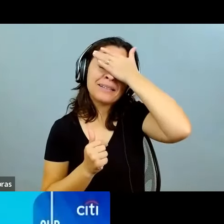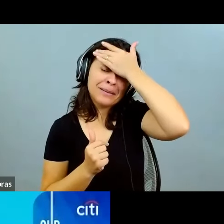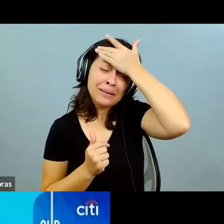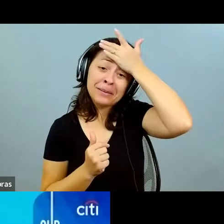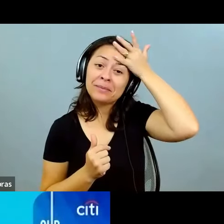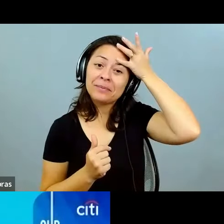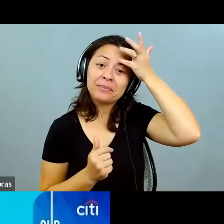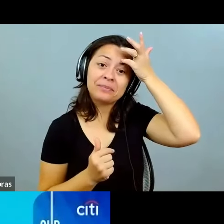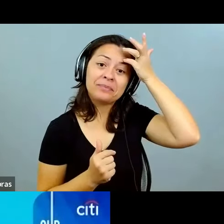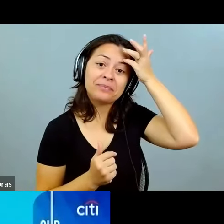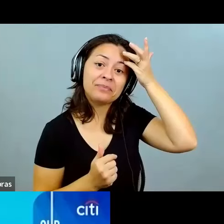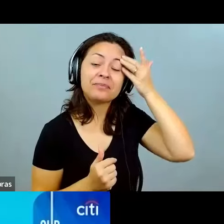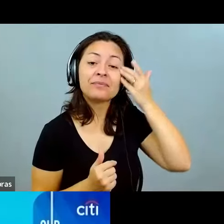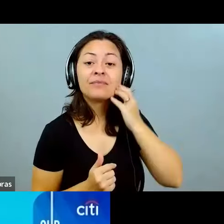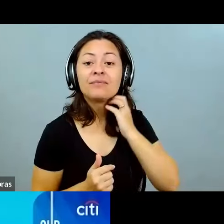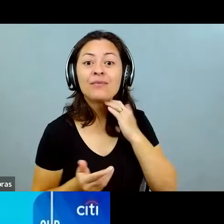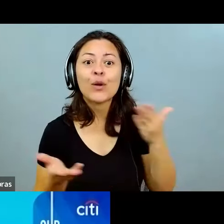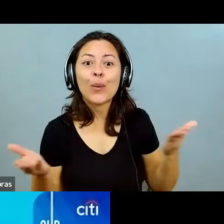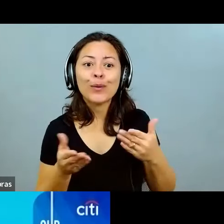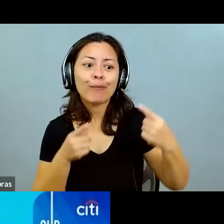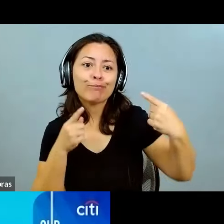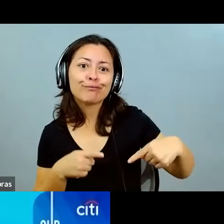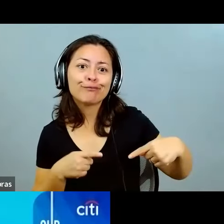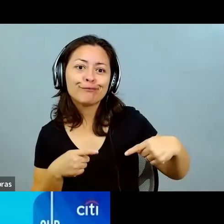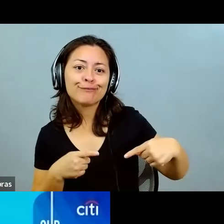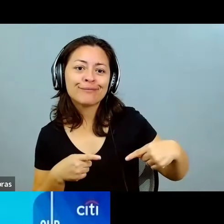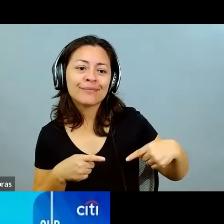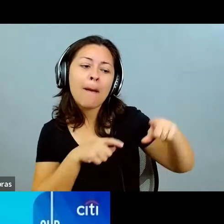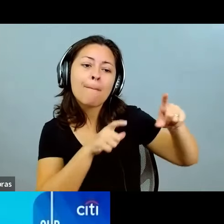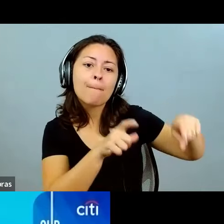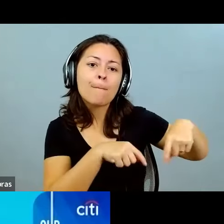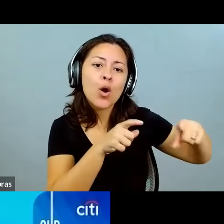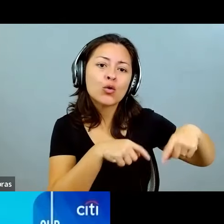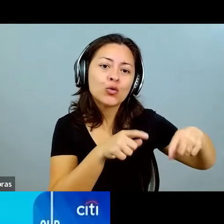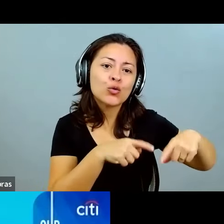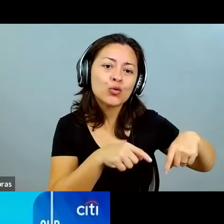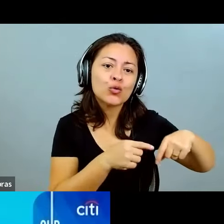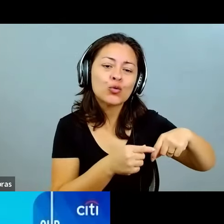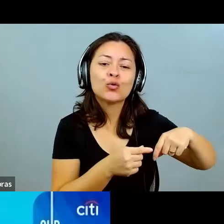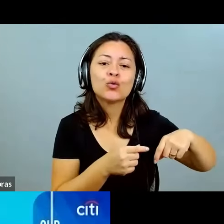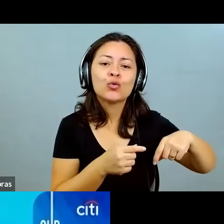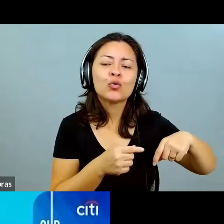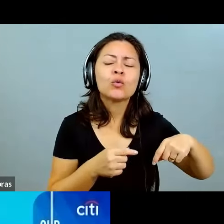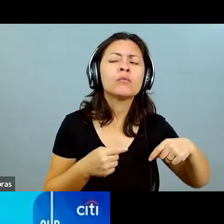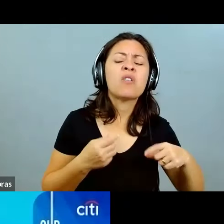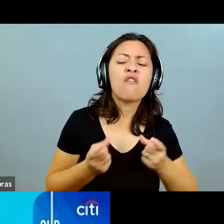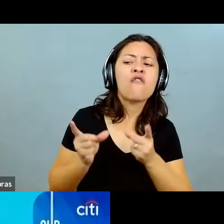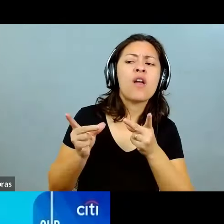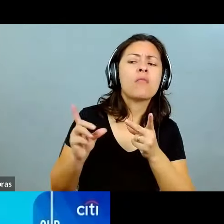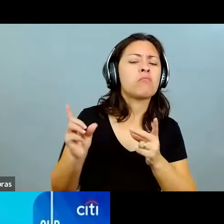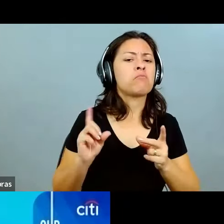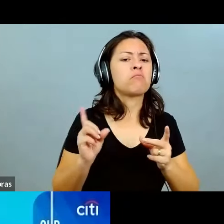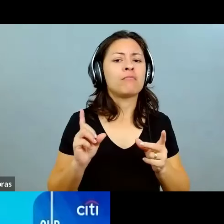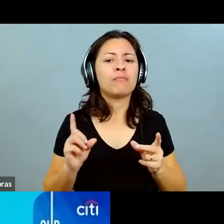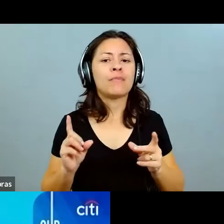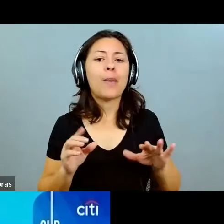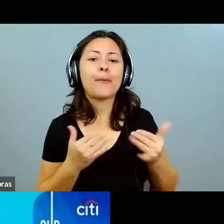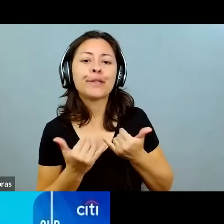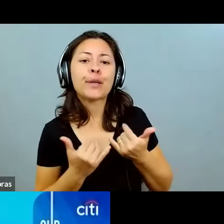então hoje hoje é uma disputa entre o produtor o preço que o produtor aceita vender e parece que assim quando quando chegou r$ 0 R